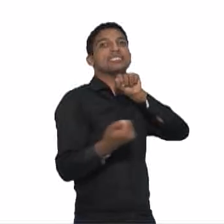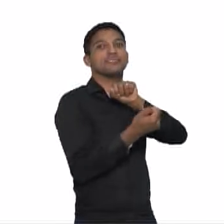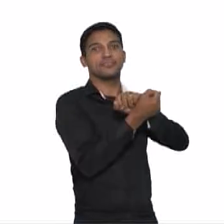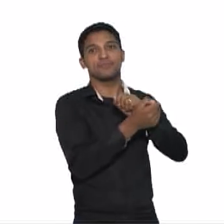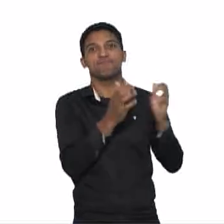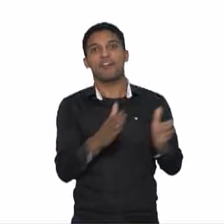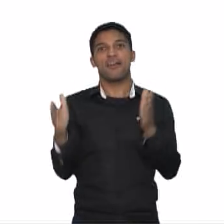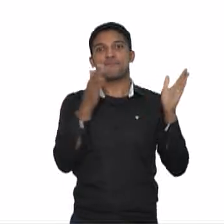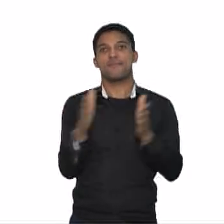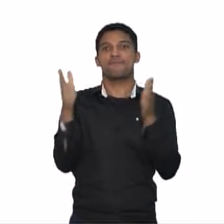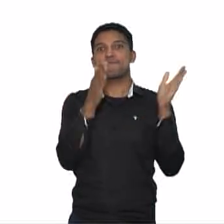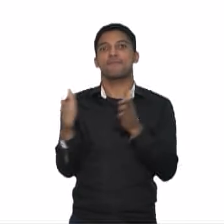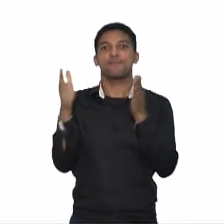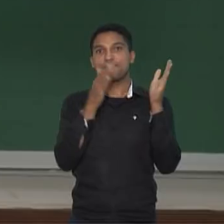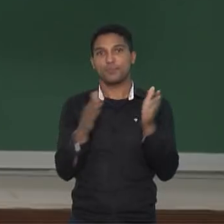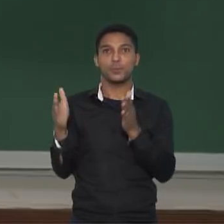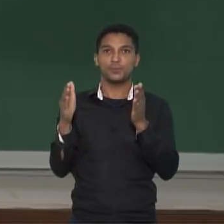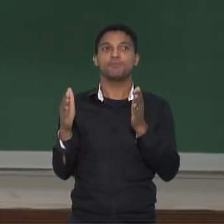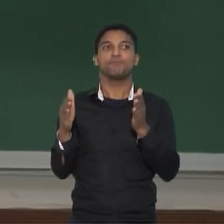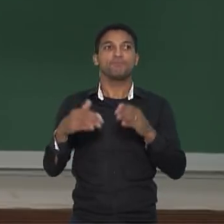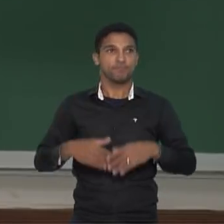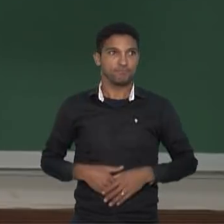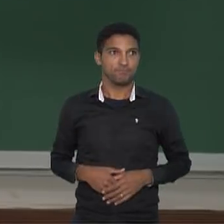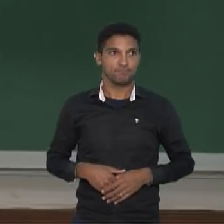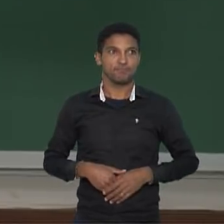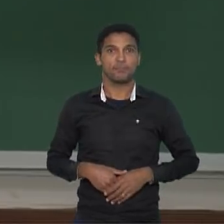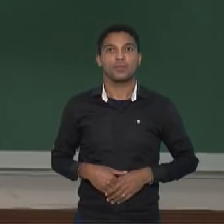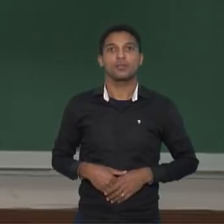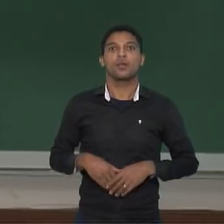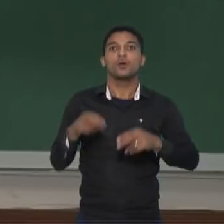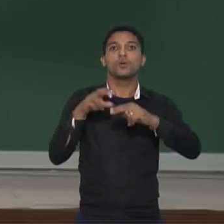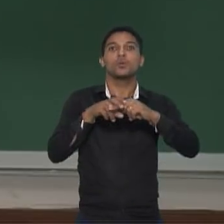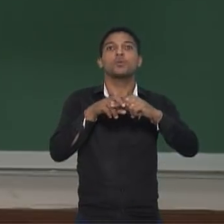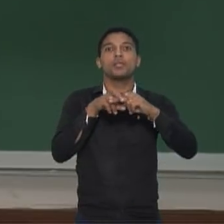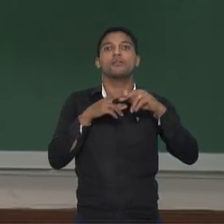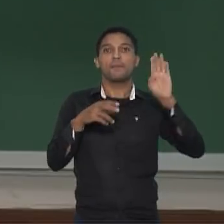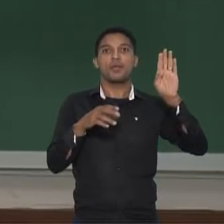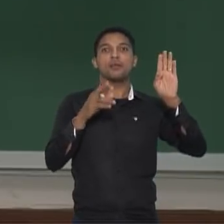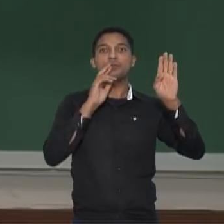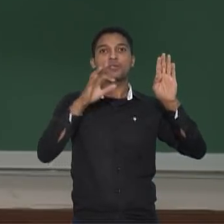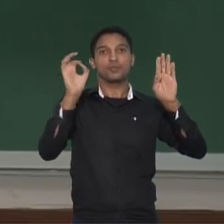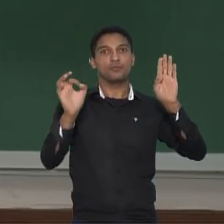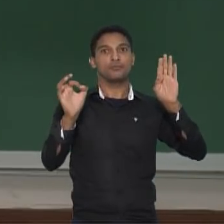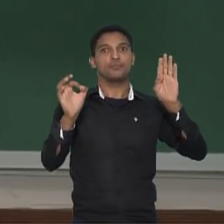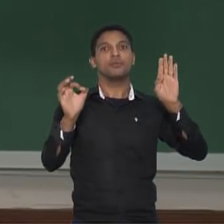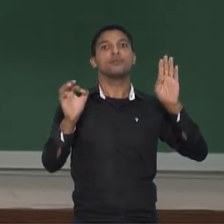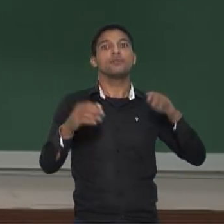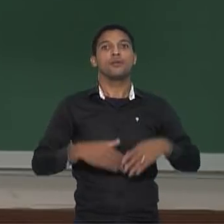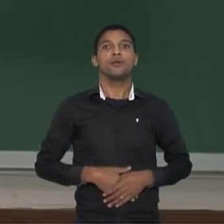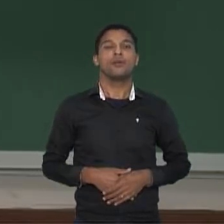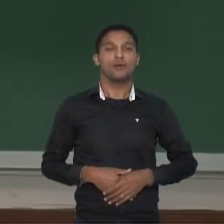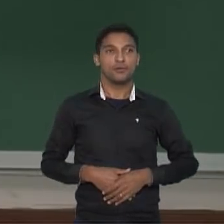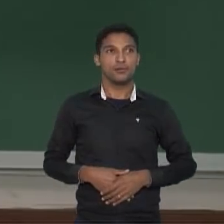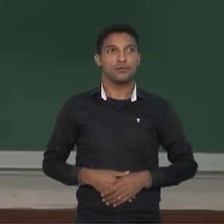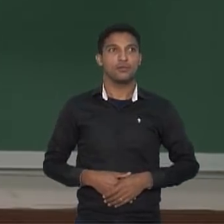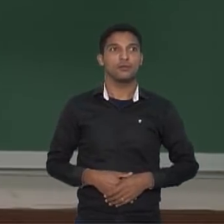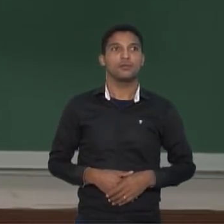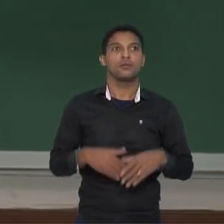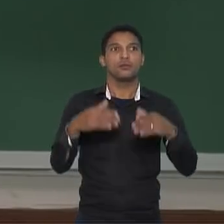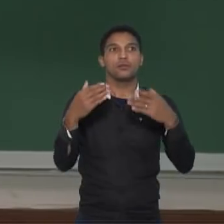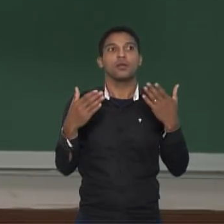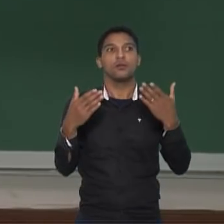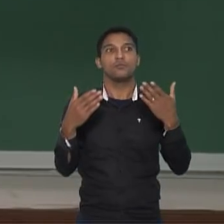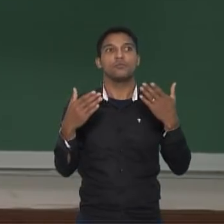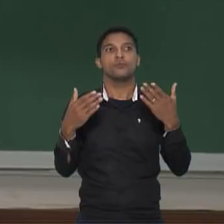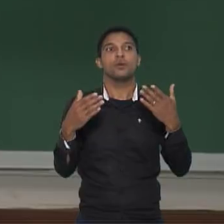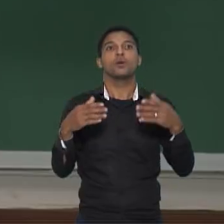estreitasse, ocasionando uma relação positiva. Então, não tem nada de positivo nisso tudo, né? Os dois